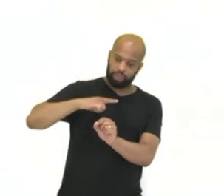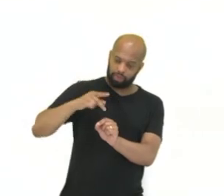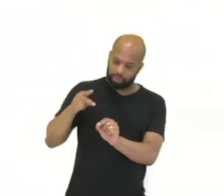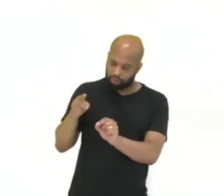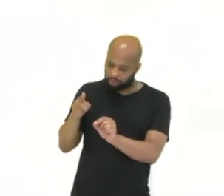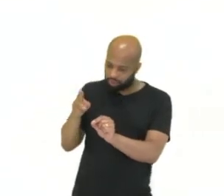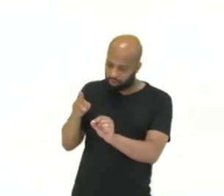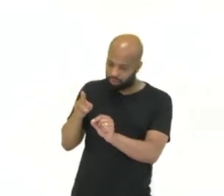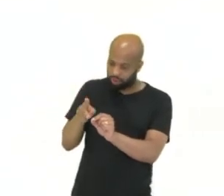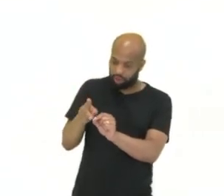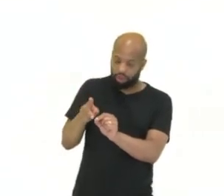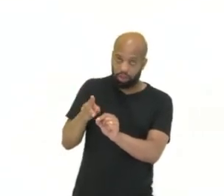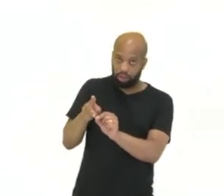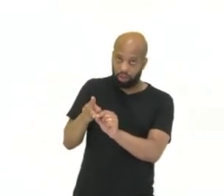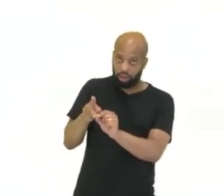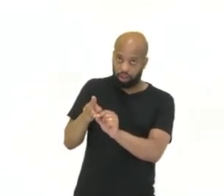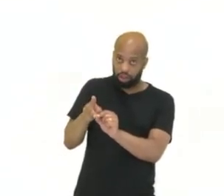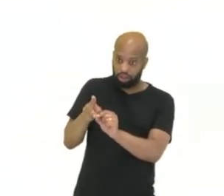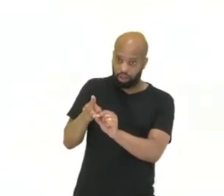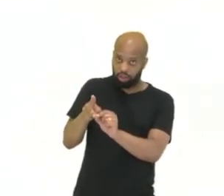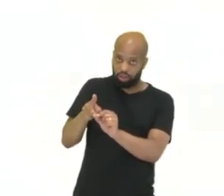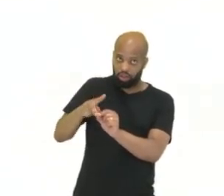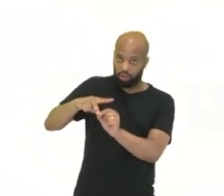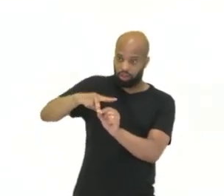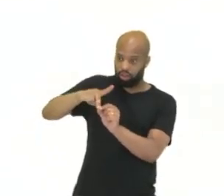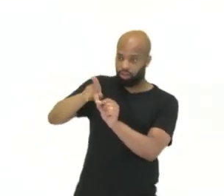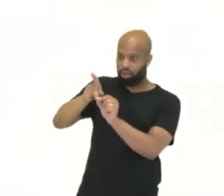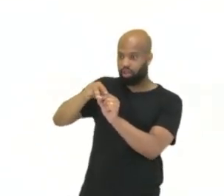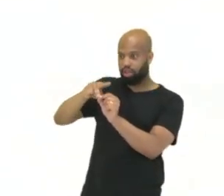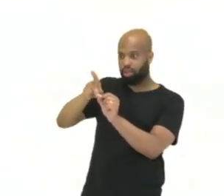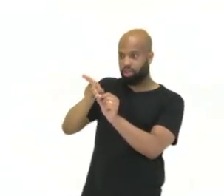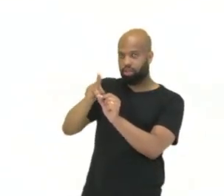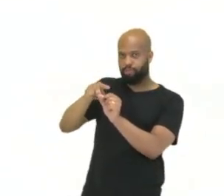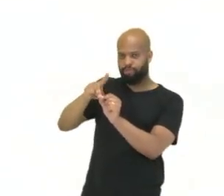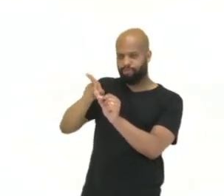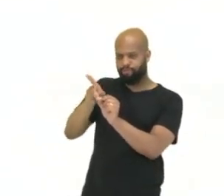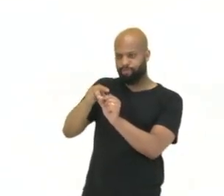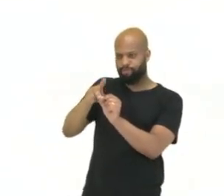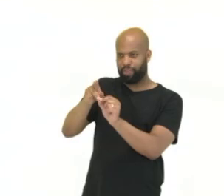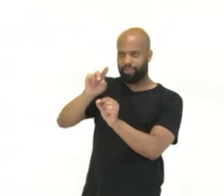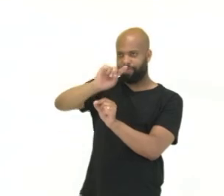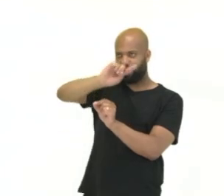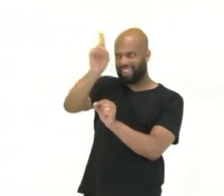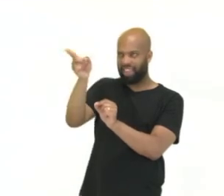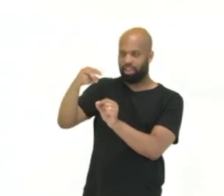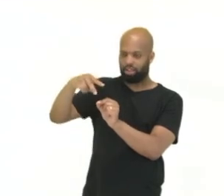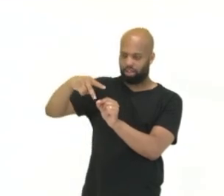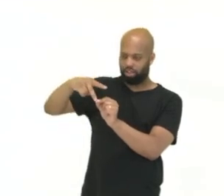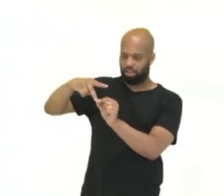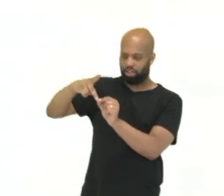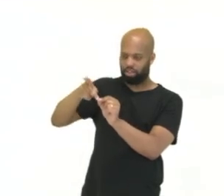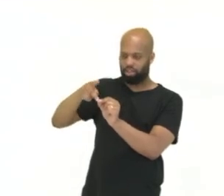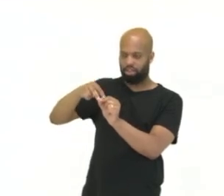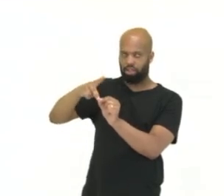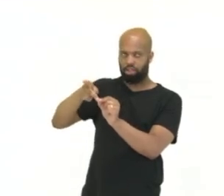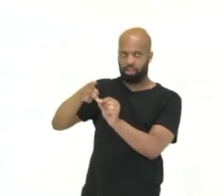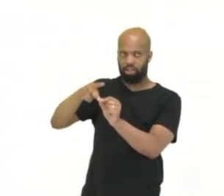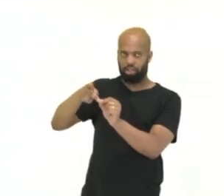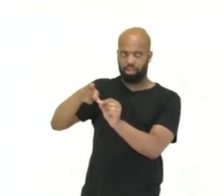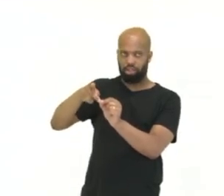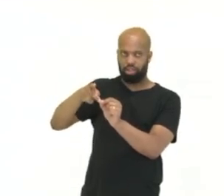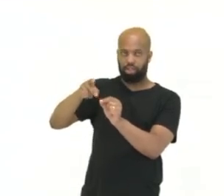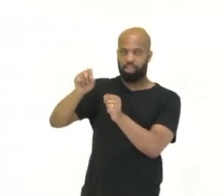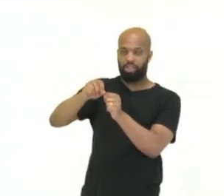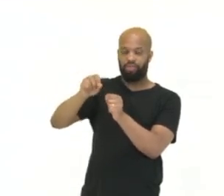do O no A, e daí eu vou rodar esse compasso até chegar na linha que eu desenhei. E formar o A'.